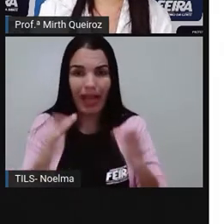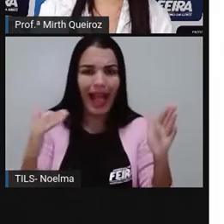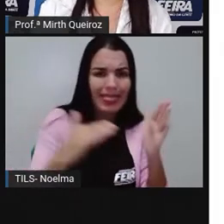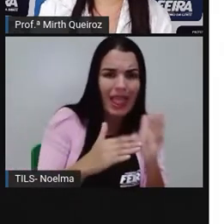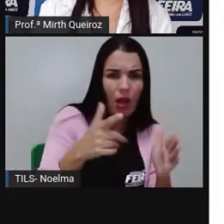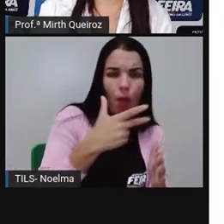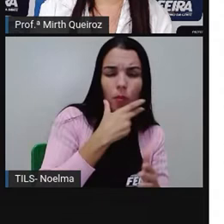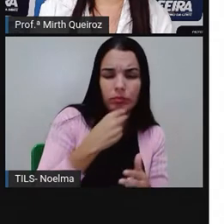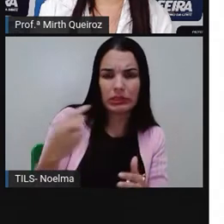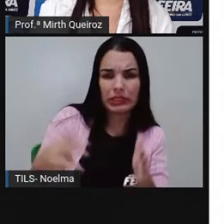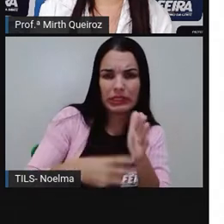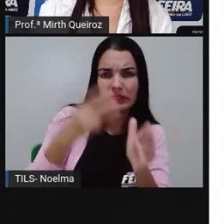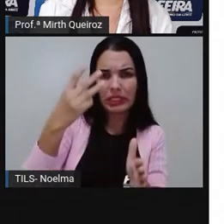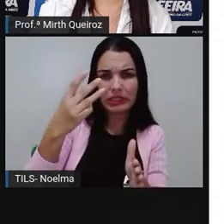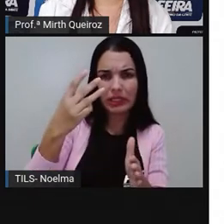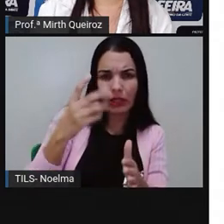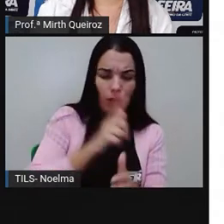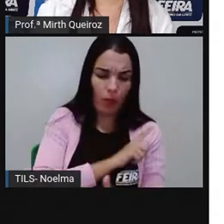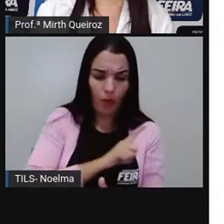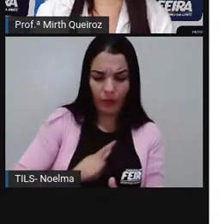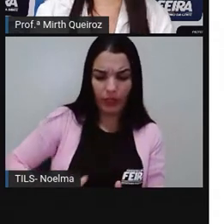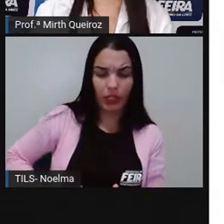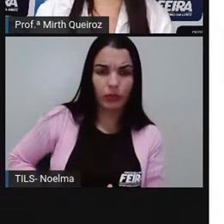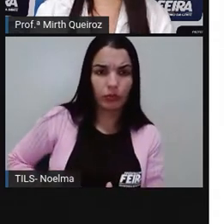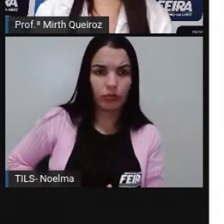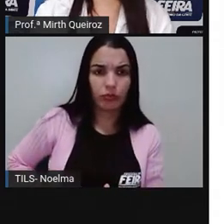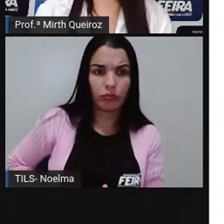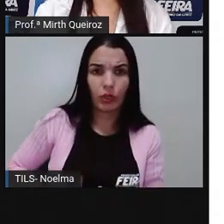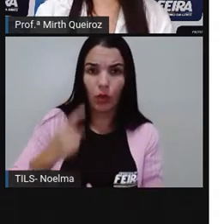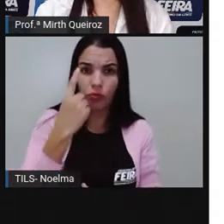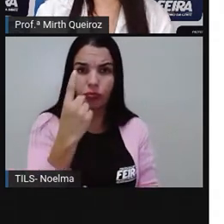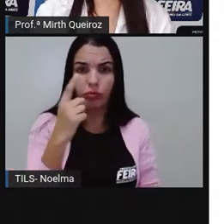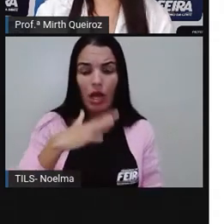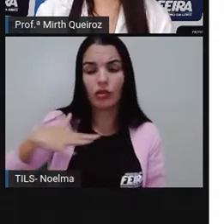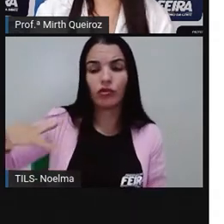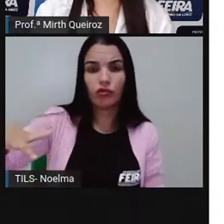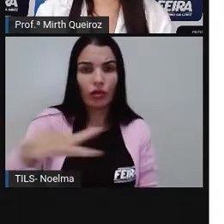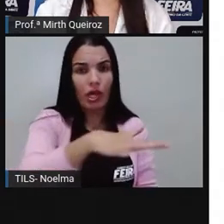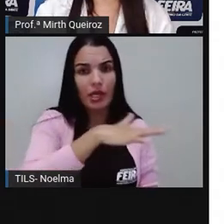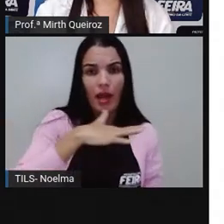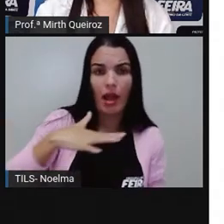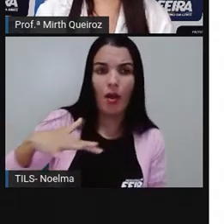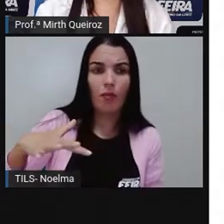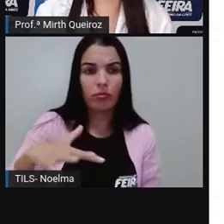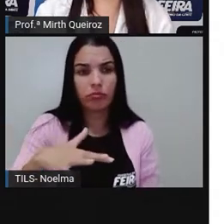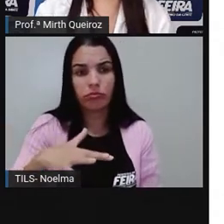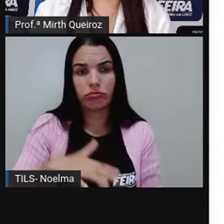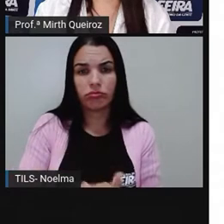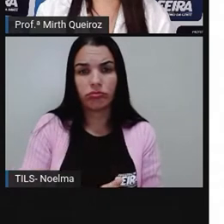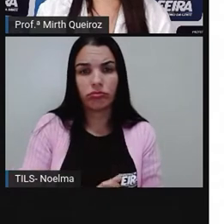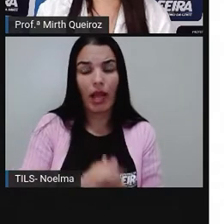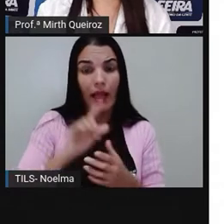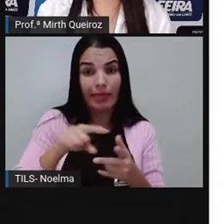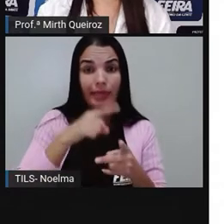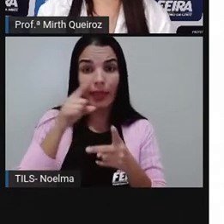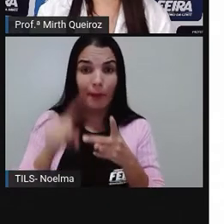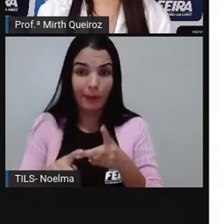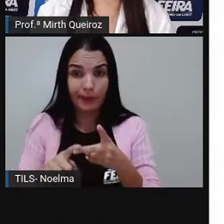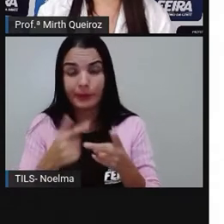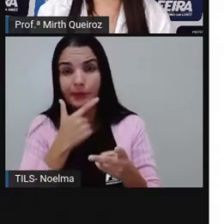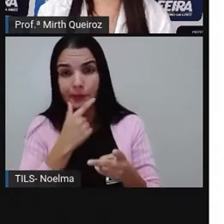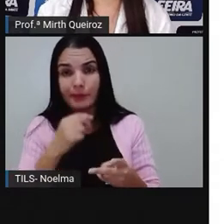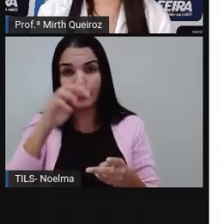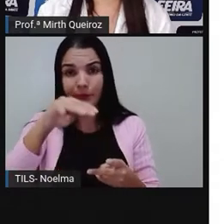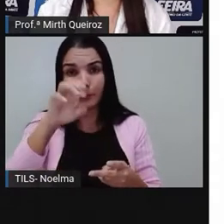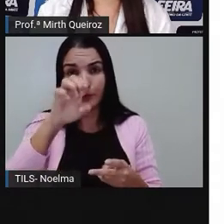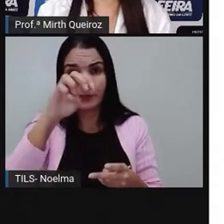naquele período, houve apenas um governador geral, né? Era apenas um. E aí, após Mendes Sá,